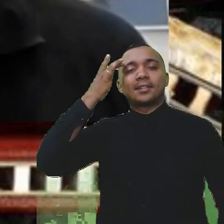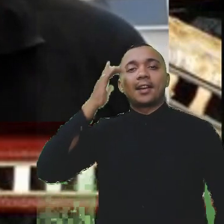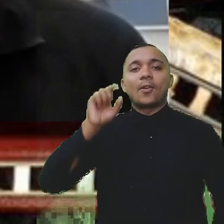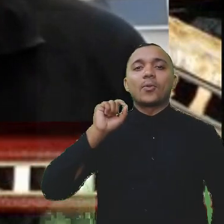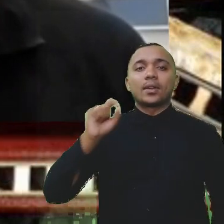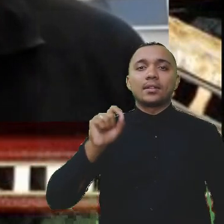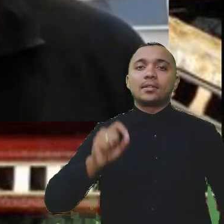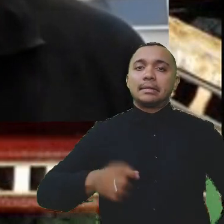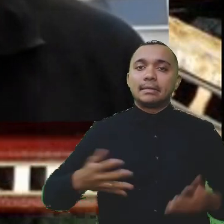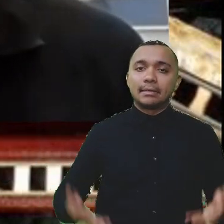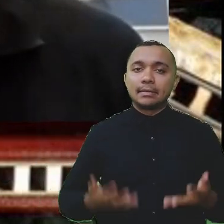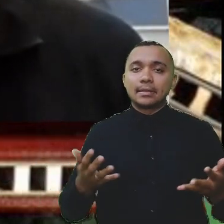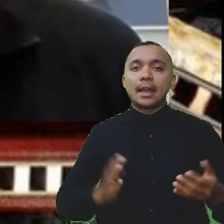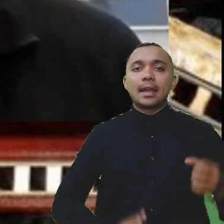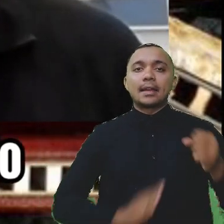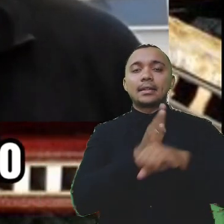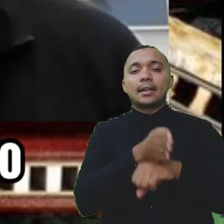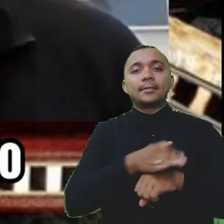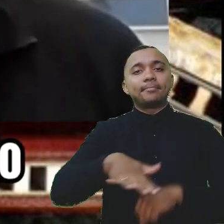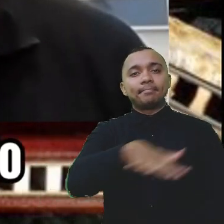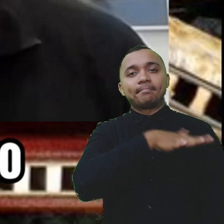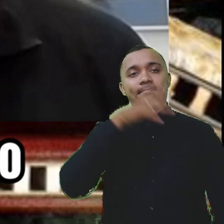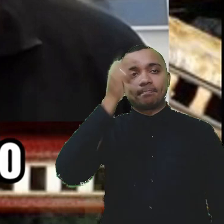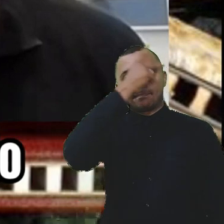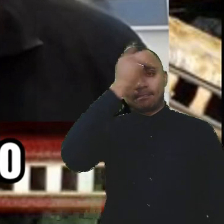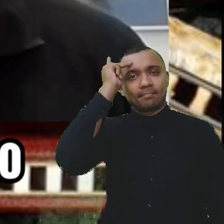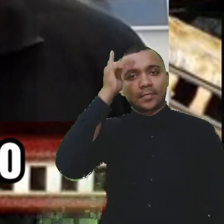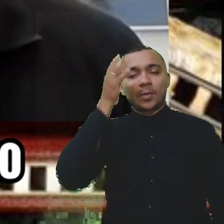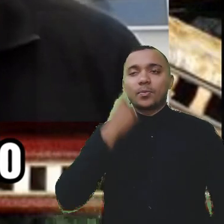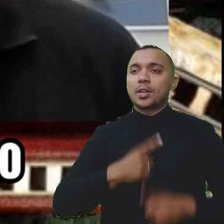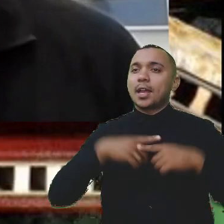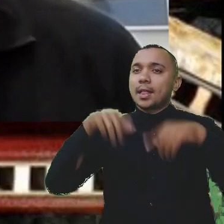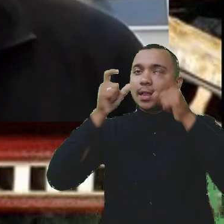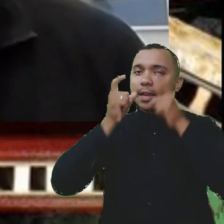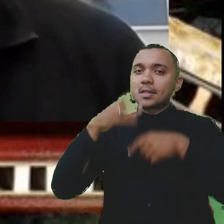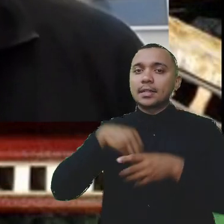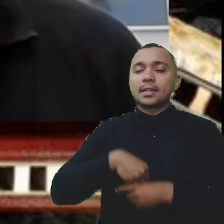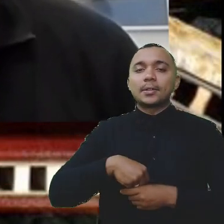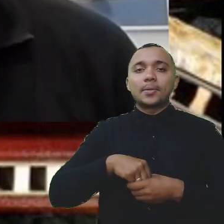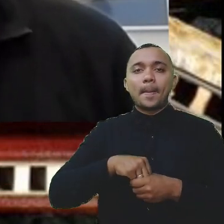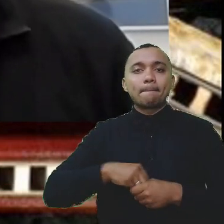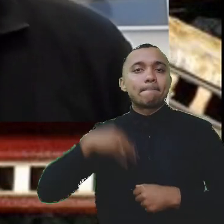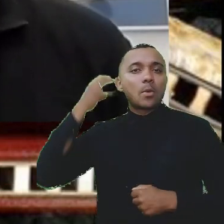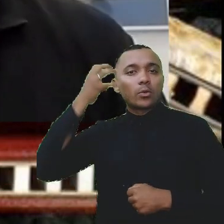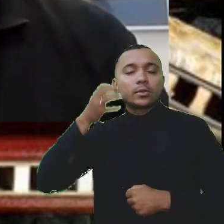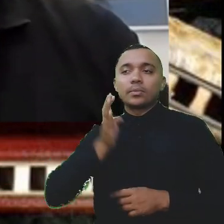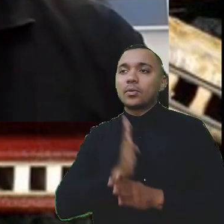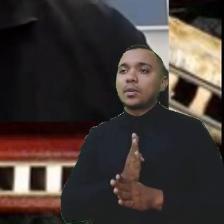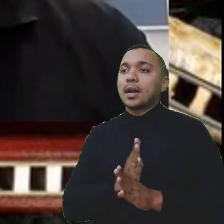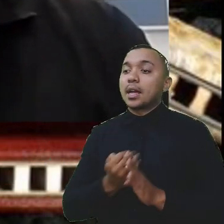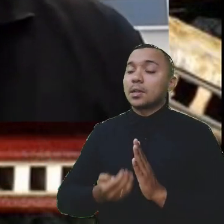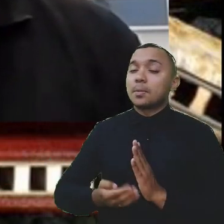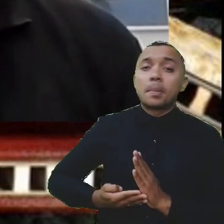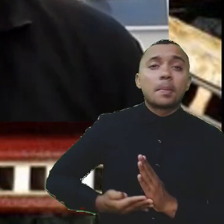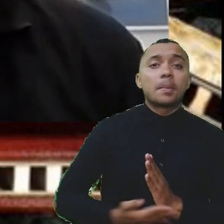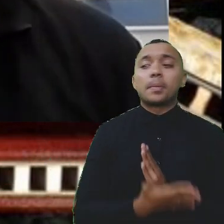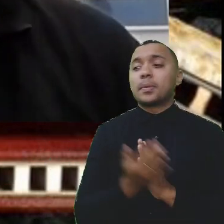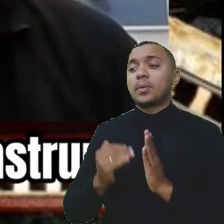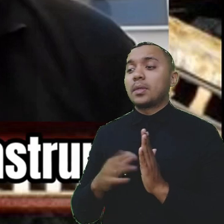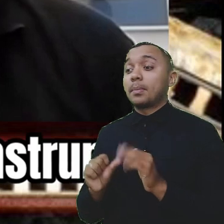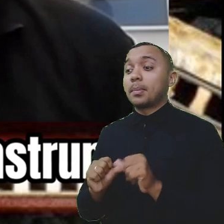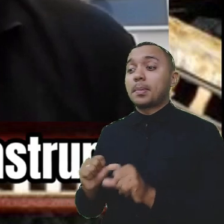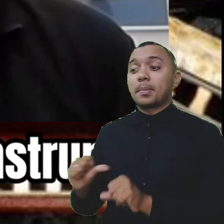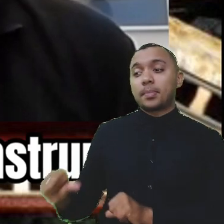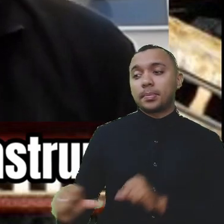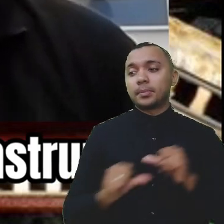engajamento, a participação da garotada, o interesse da garotada no instrumento, diante de toda essa mudança? Cara, hoje você escuta